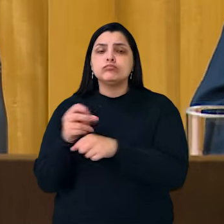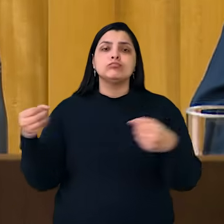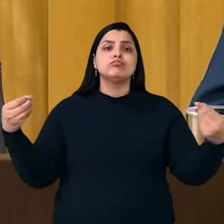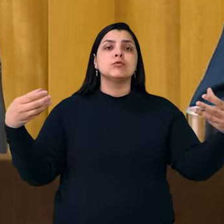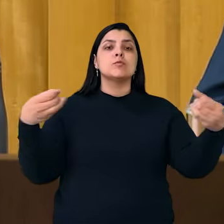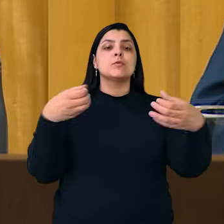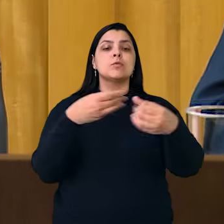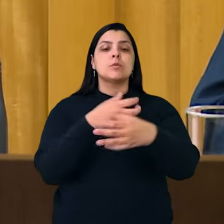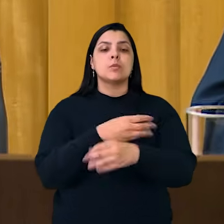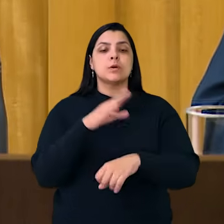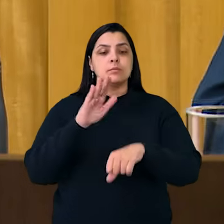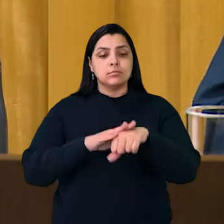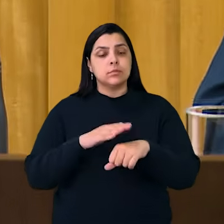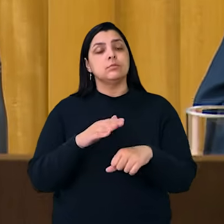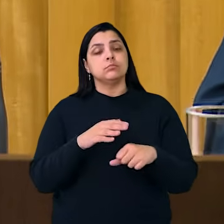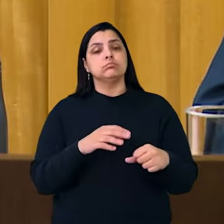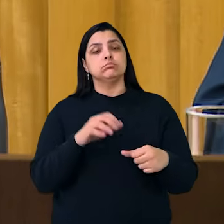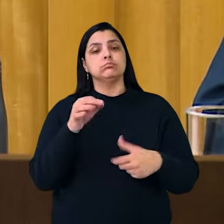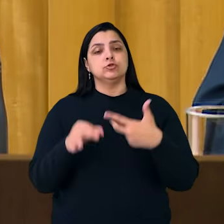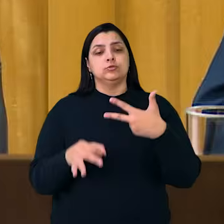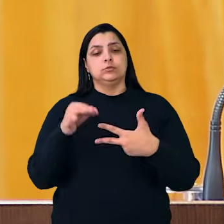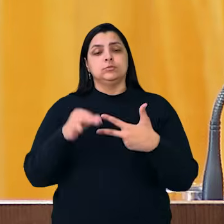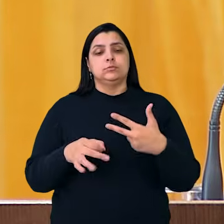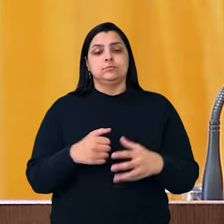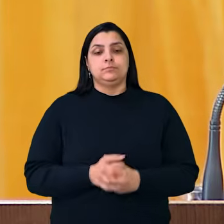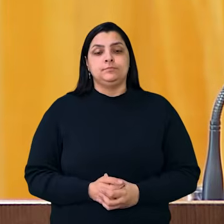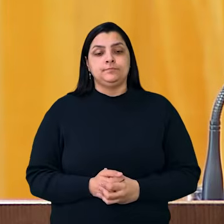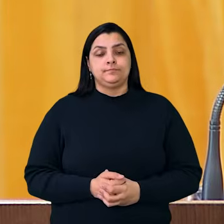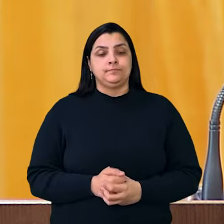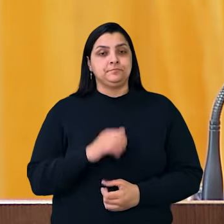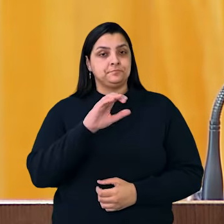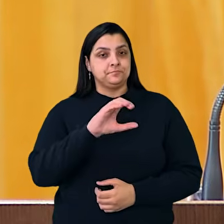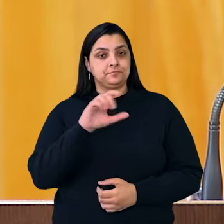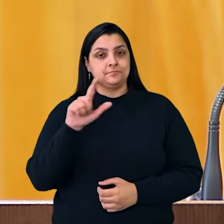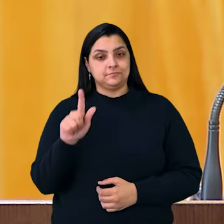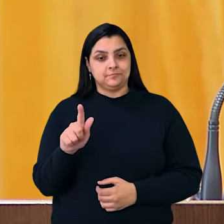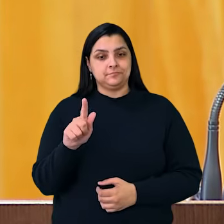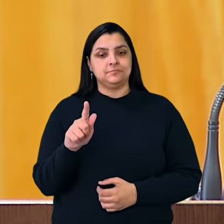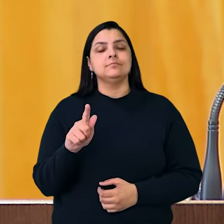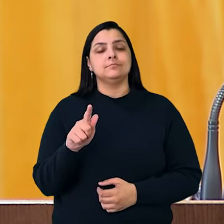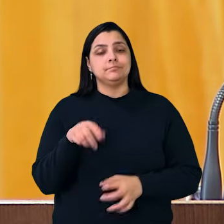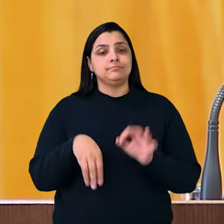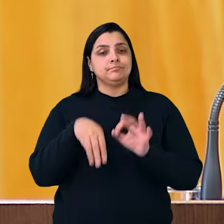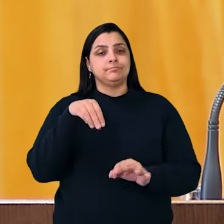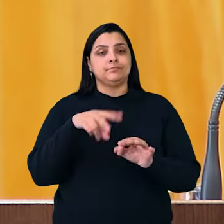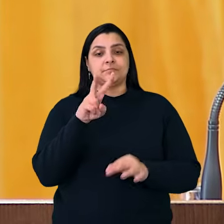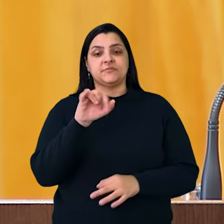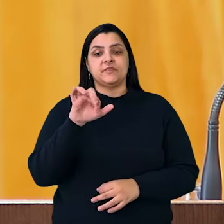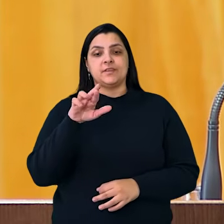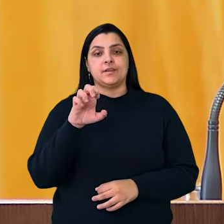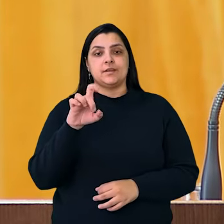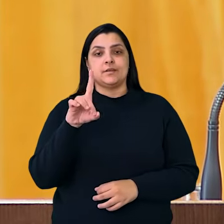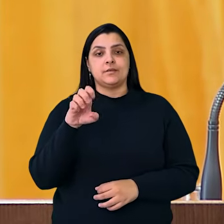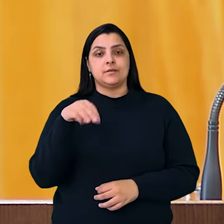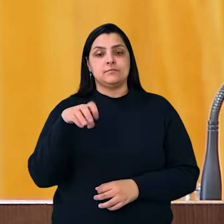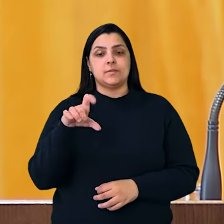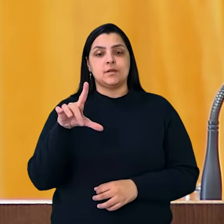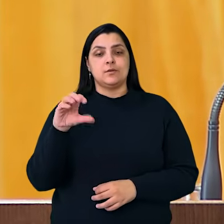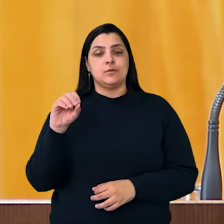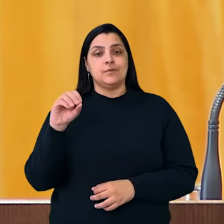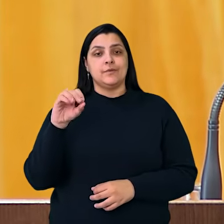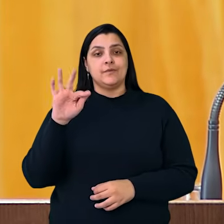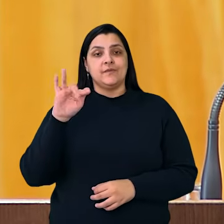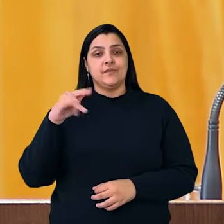modernização desse aparato do Poder Judiciário. O Corregedor-Geral da Justiça do Trabalho, ministro Vieira de Mello